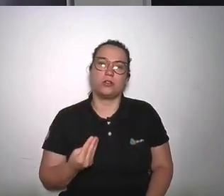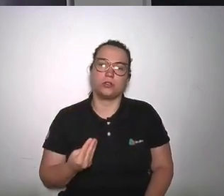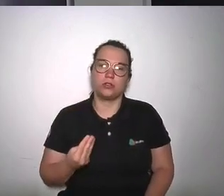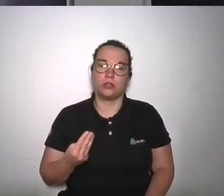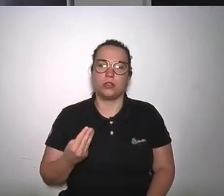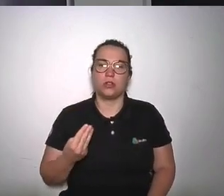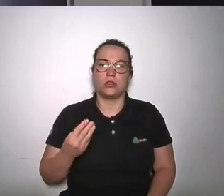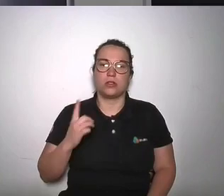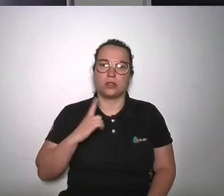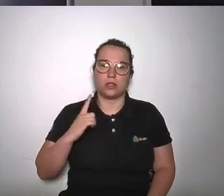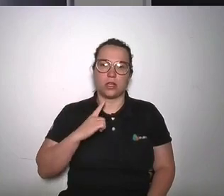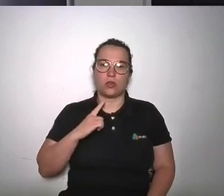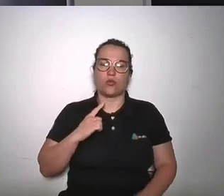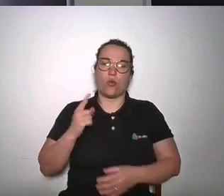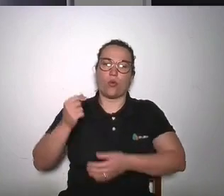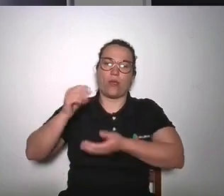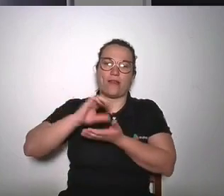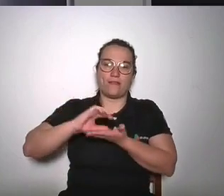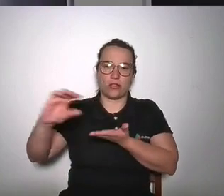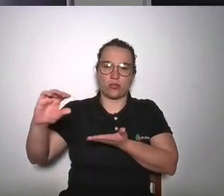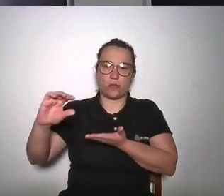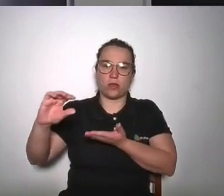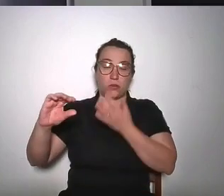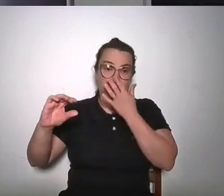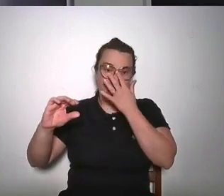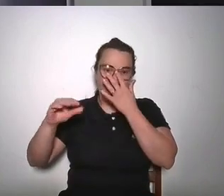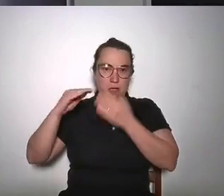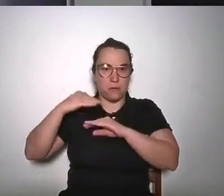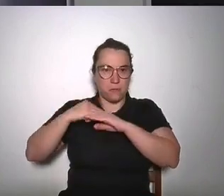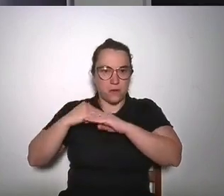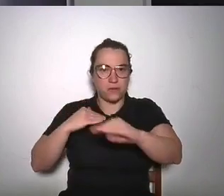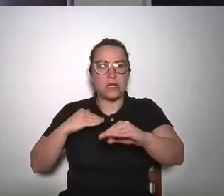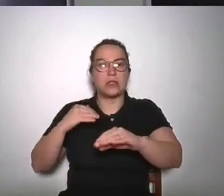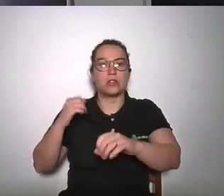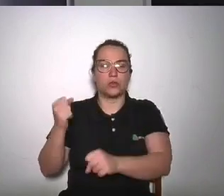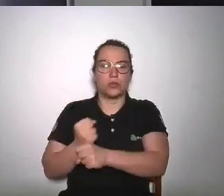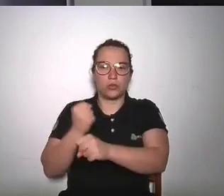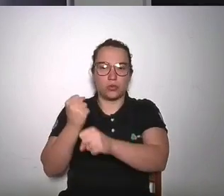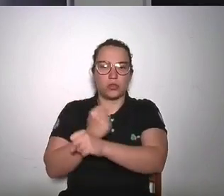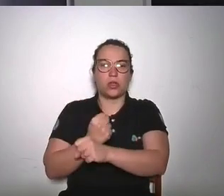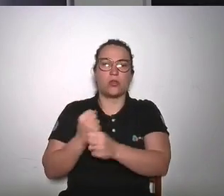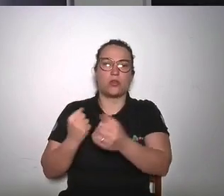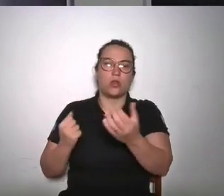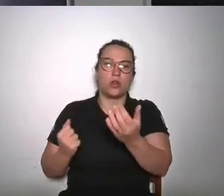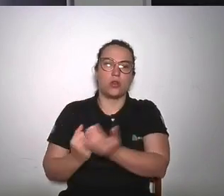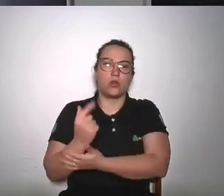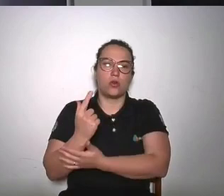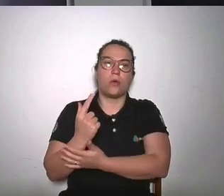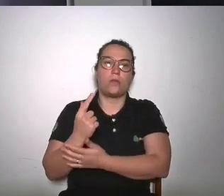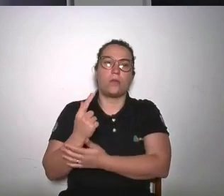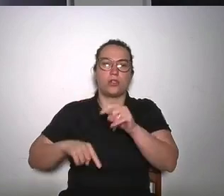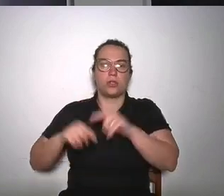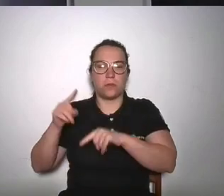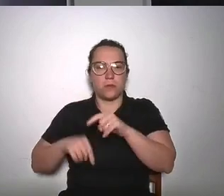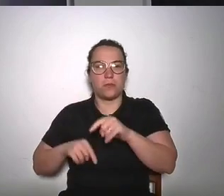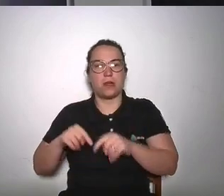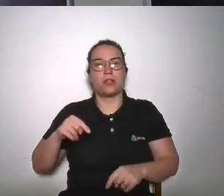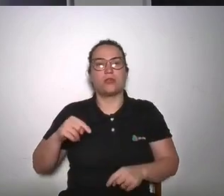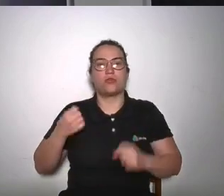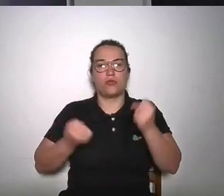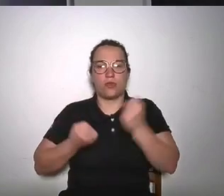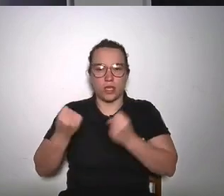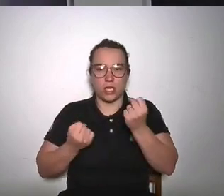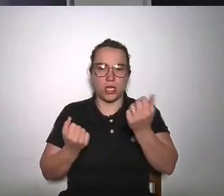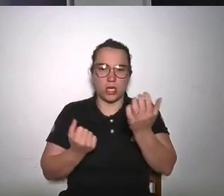71.309.196,95 é com investimentos, pavimentação, construções, compra de equipamentos, compra de veículos,